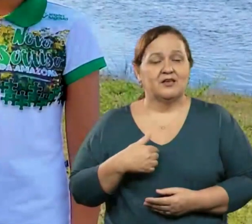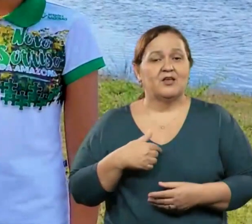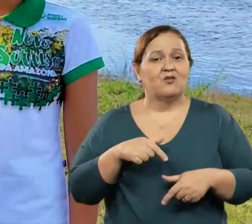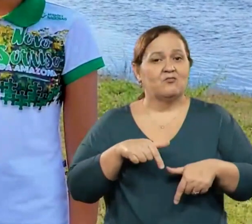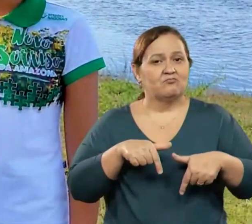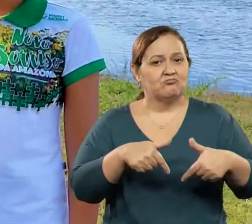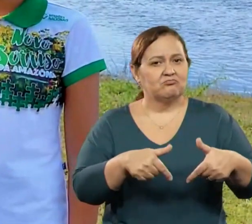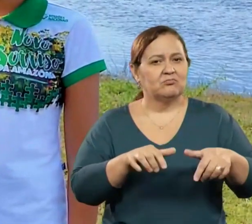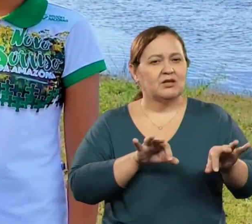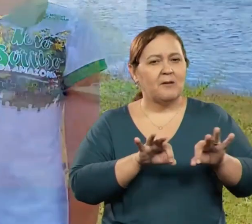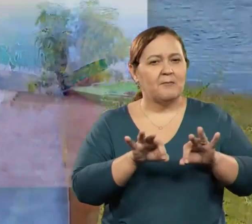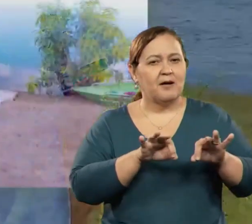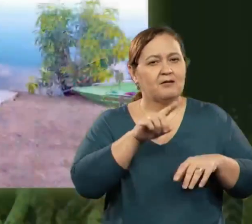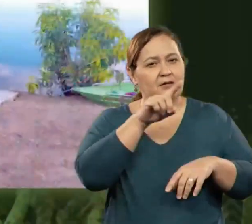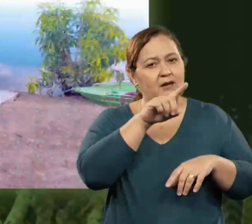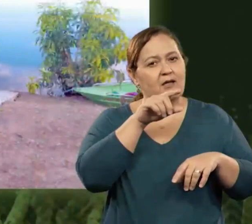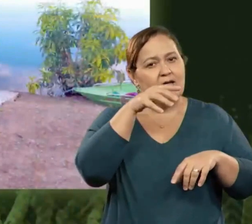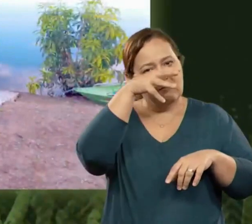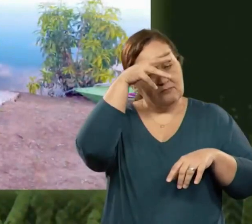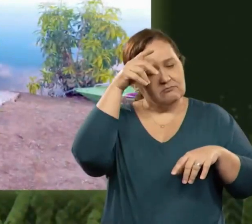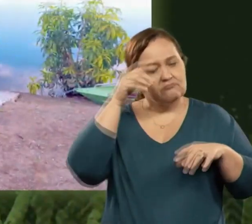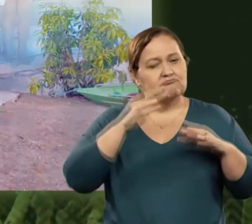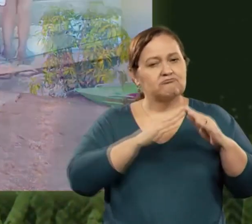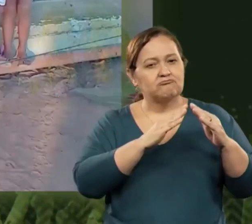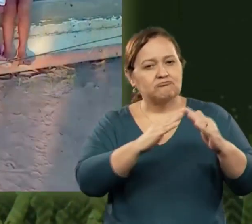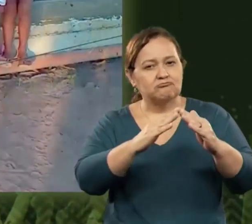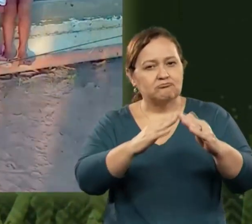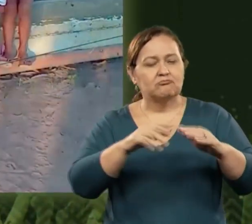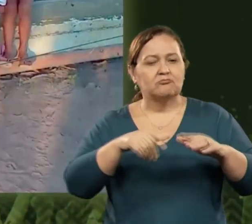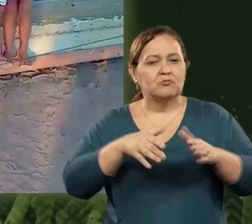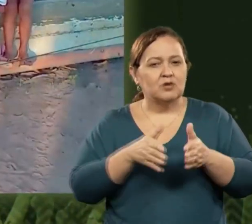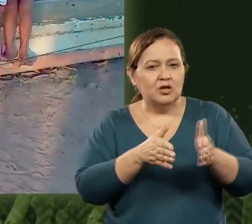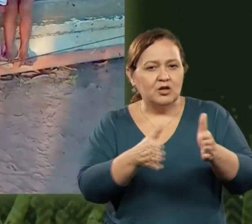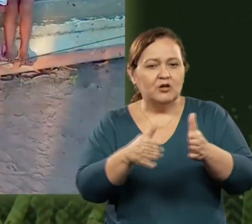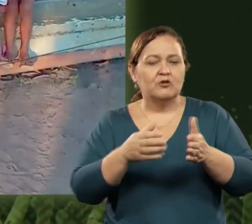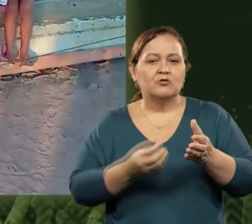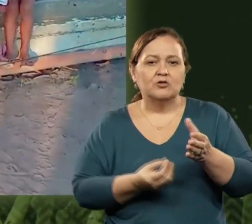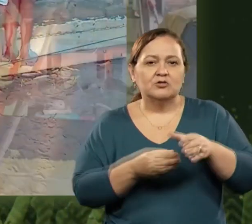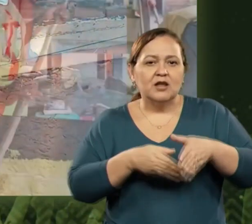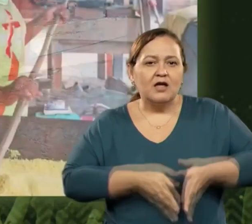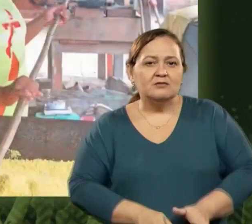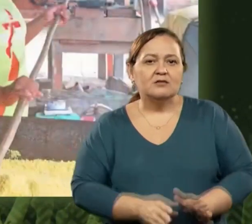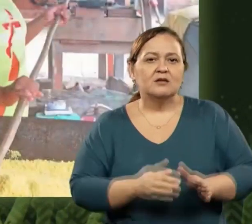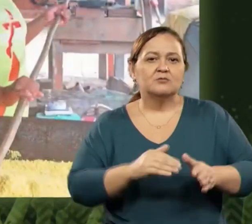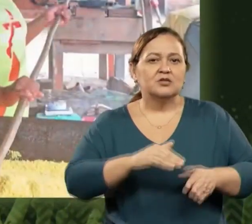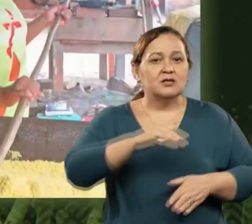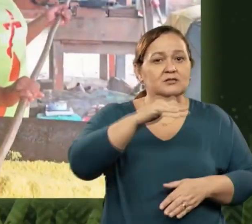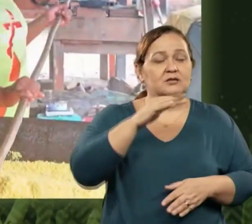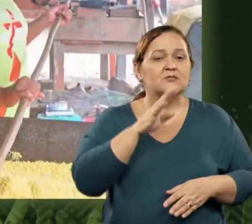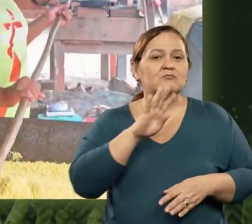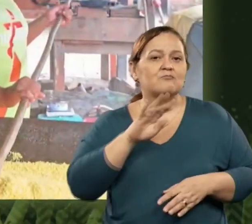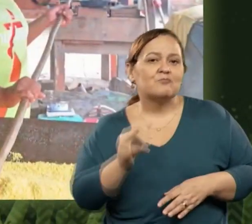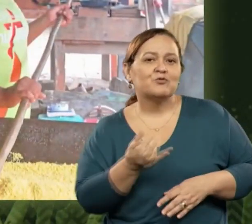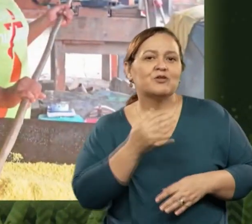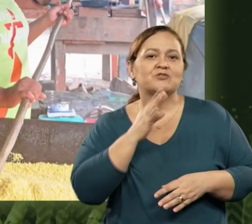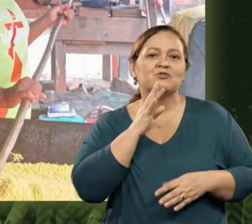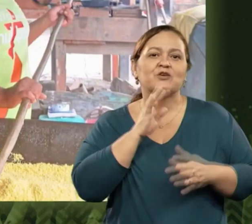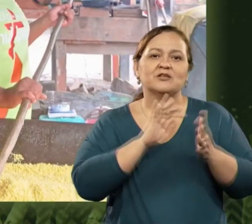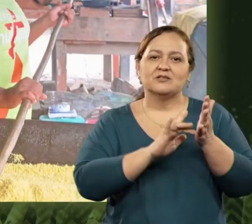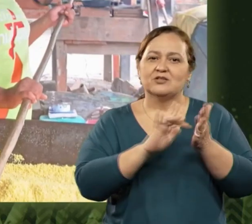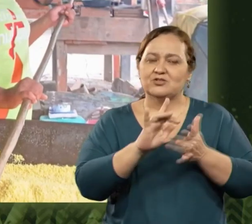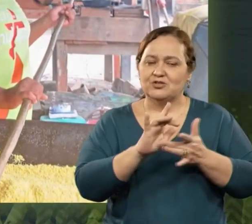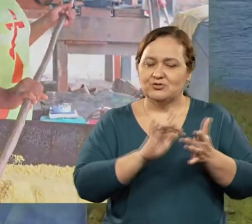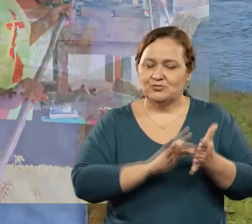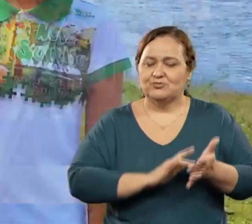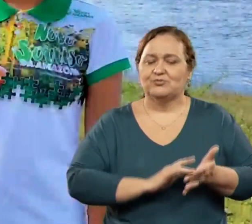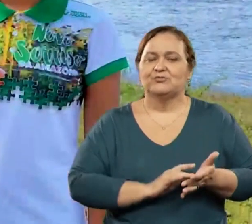Estamos atuando na comunidade ribeirinha Lago do Camuxá, onde nascemos, crescemos e podemos ter o privilégio de conhecermos a Cristo e a